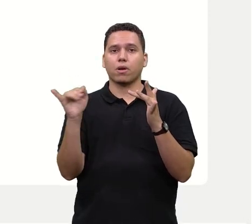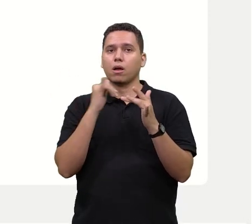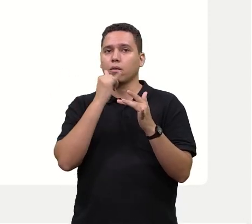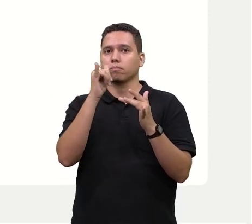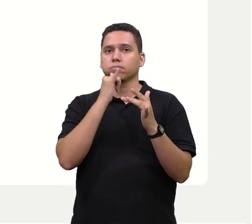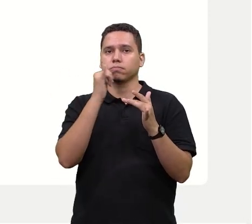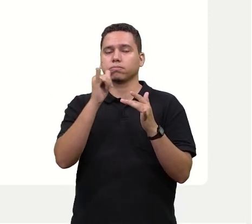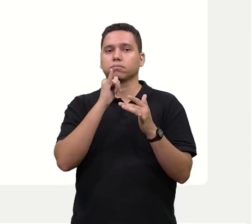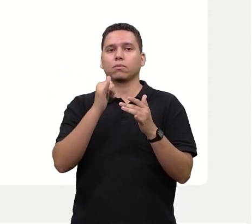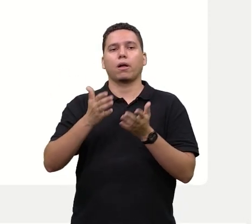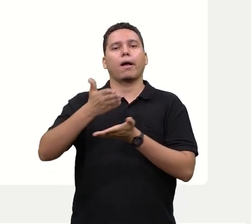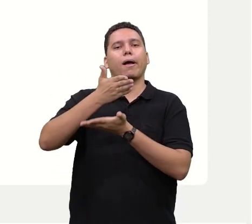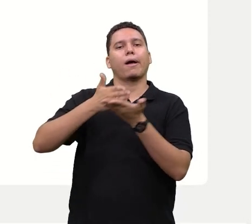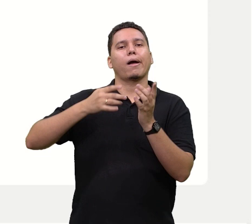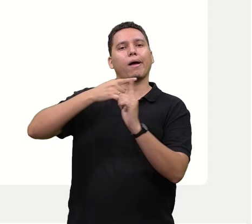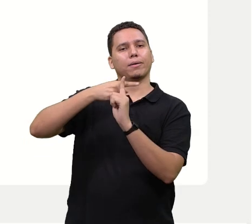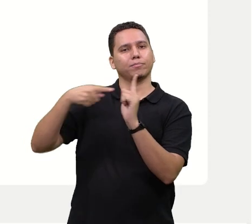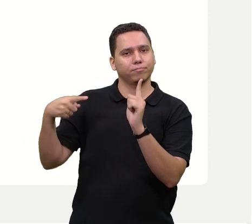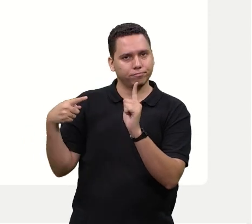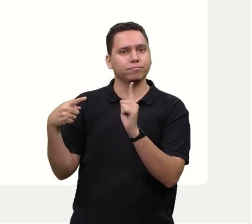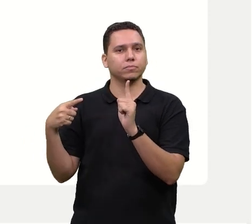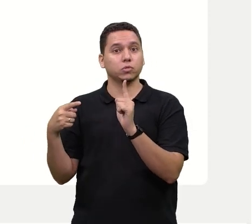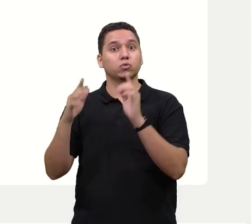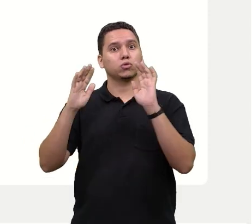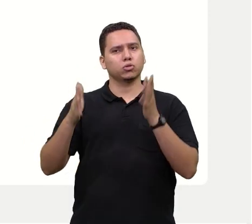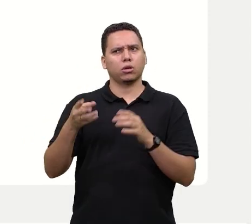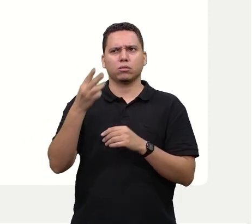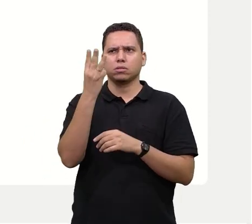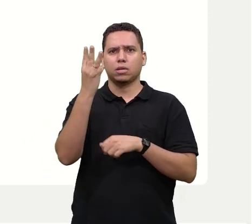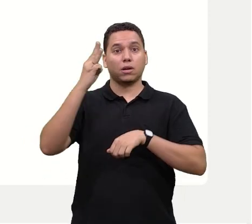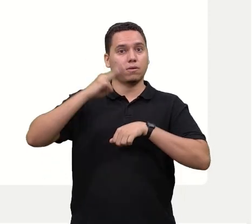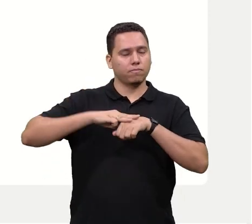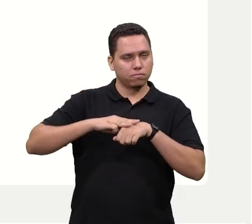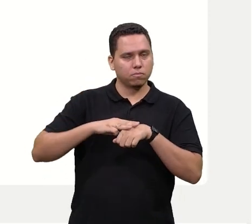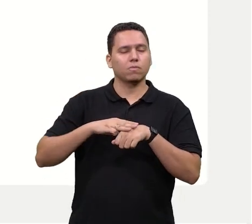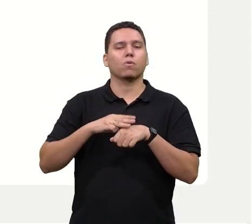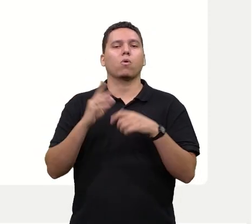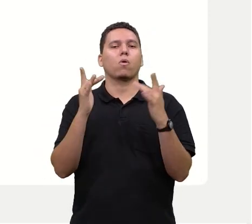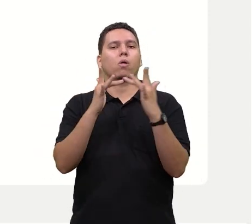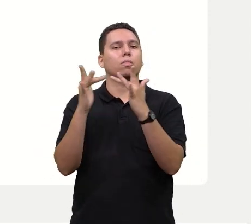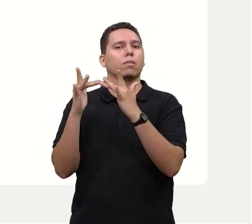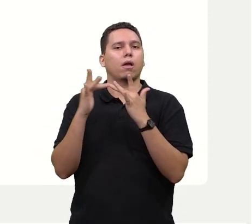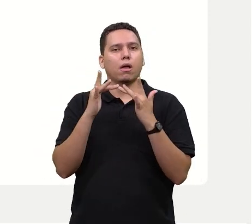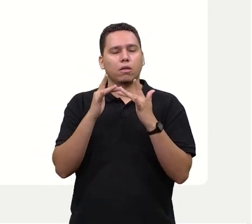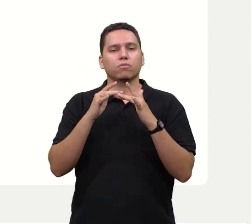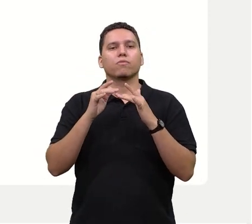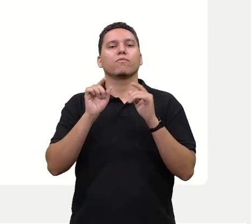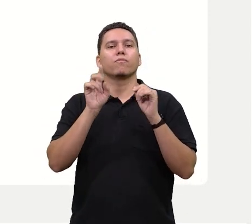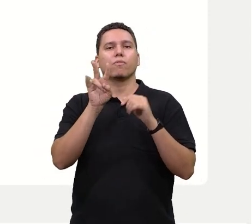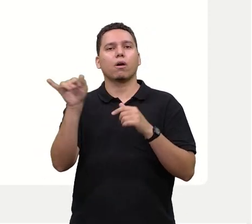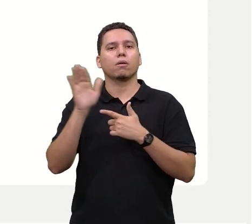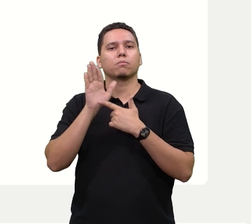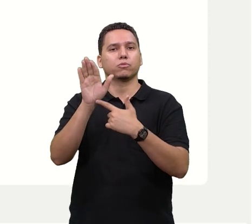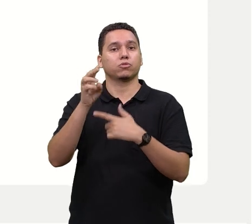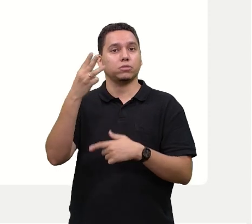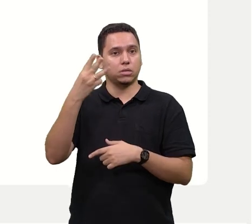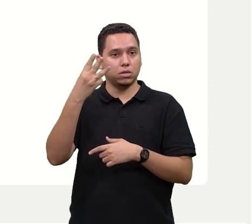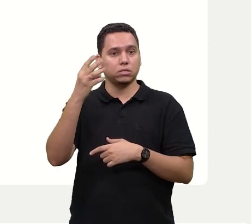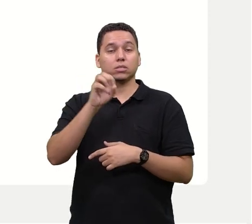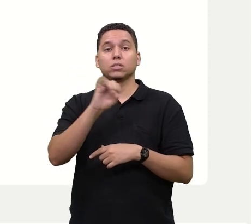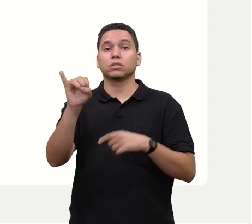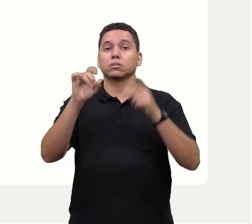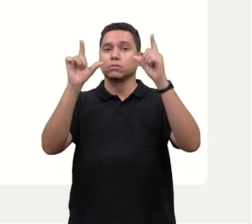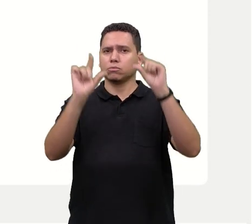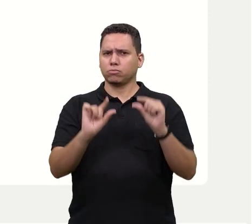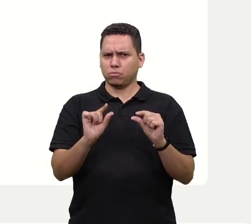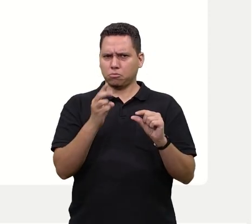Ele realizou 3 contatos, ela vai diminuir quantas vezes pela metade? 3. Se no final a carga vale 2, reduzindo 3 vezes pela metade, no